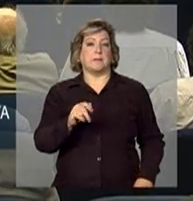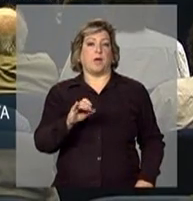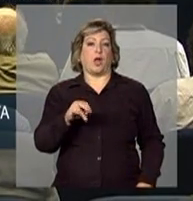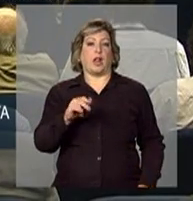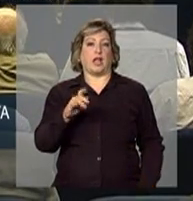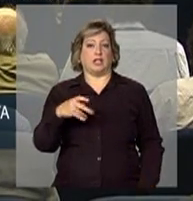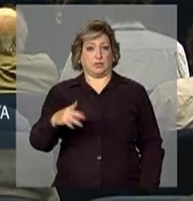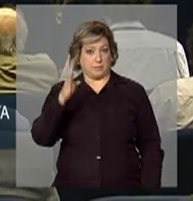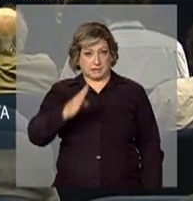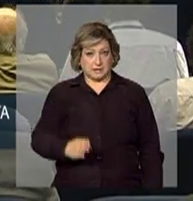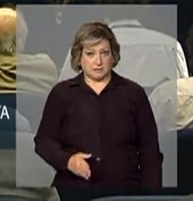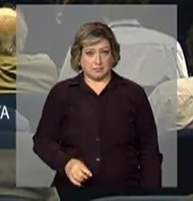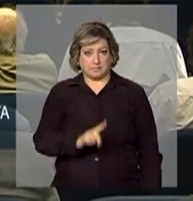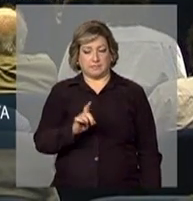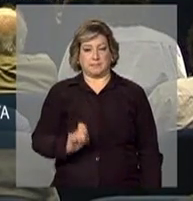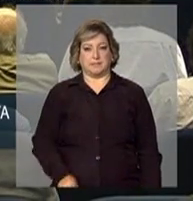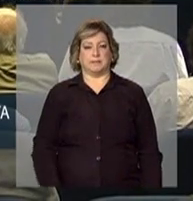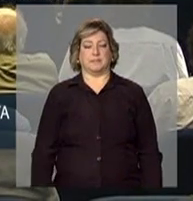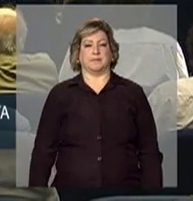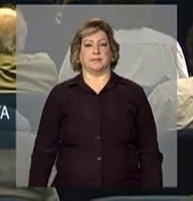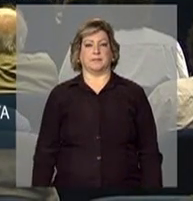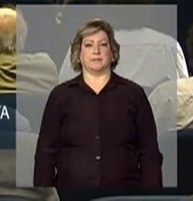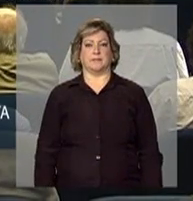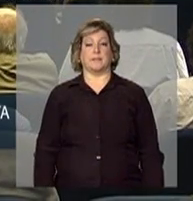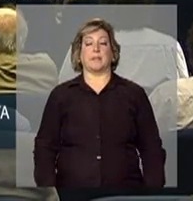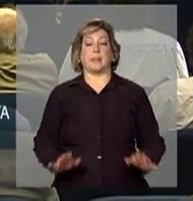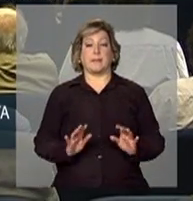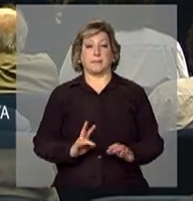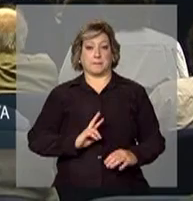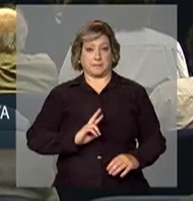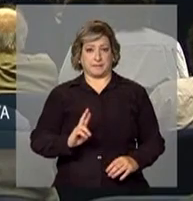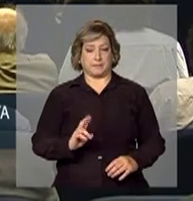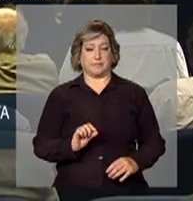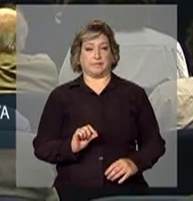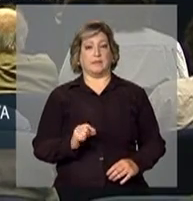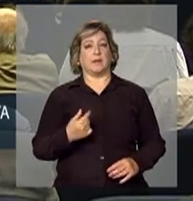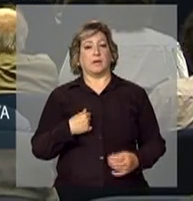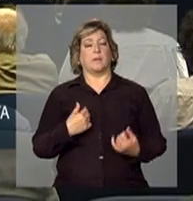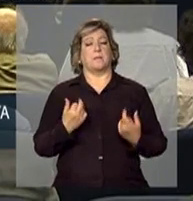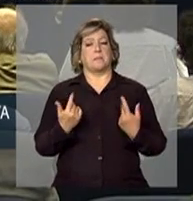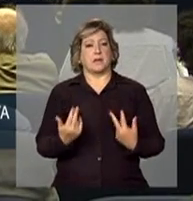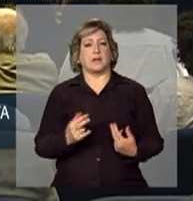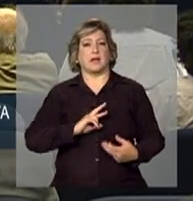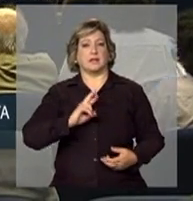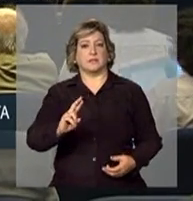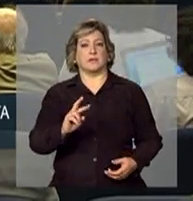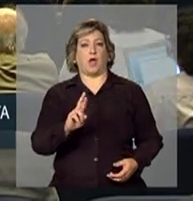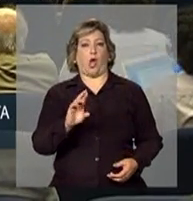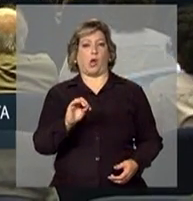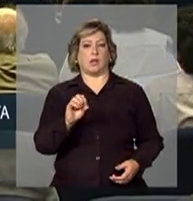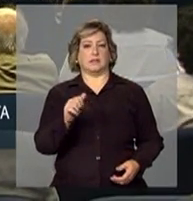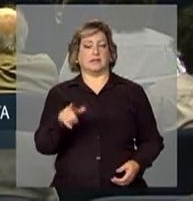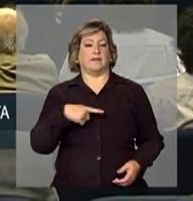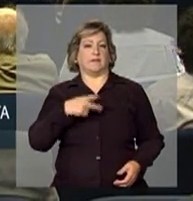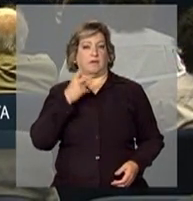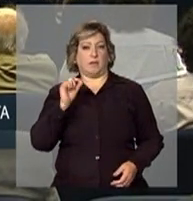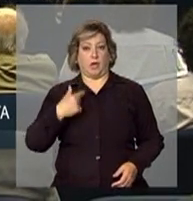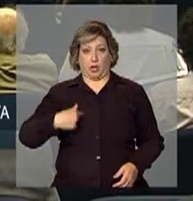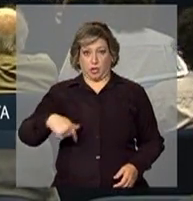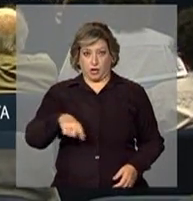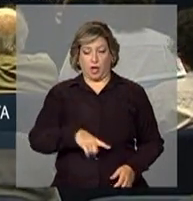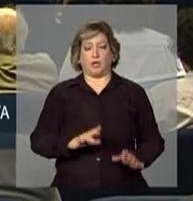Olha, sobre a primeira parte, eu daria a mesma resposta que a Rosa disse para o Ionense. Nós tomamos